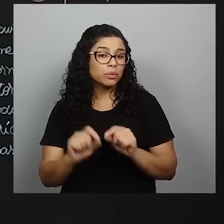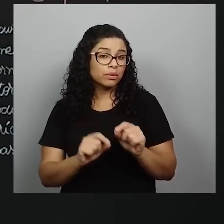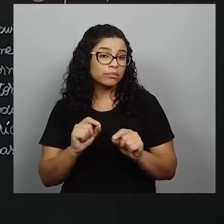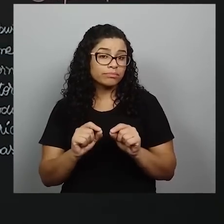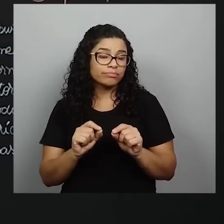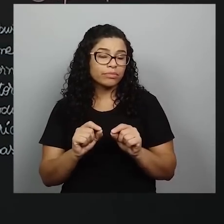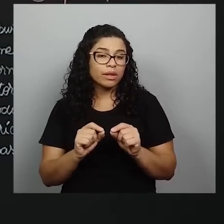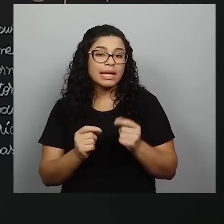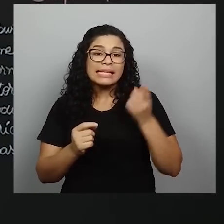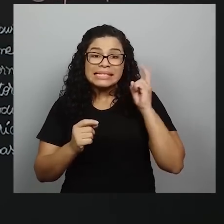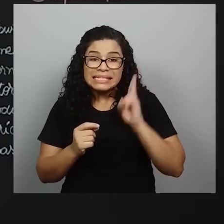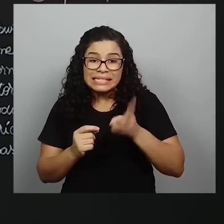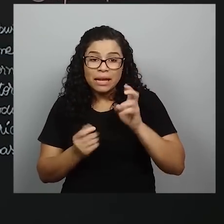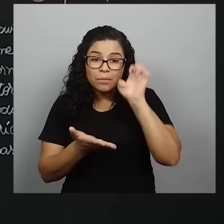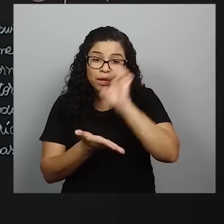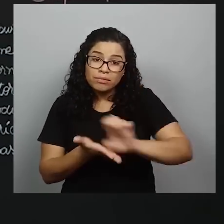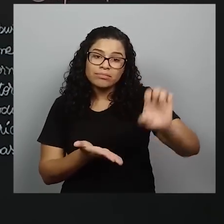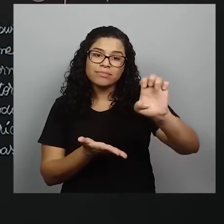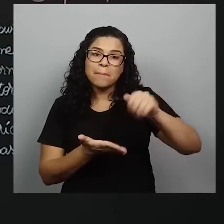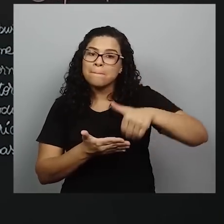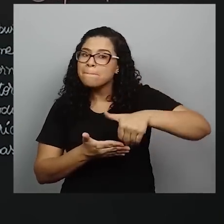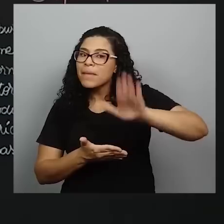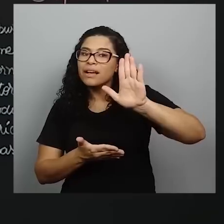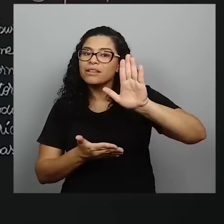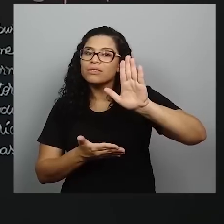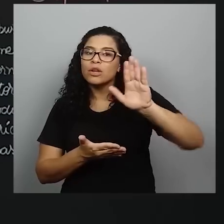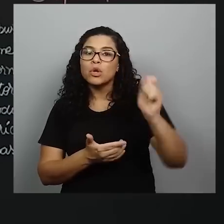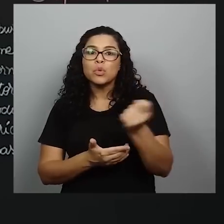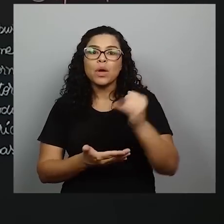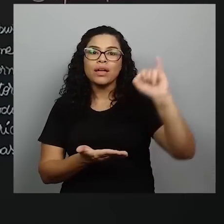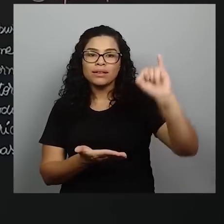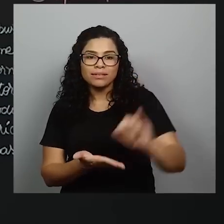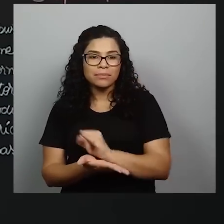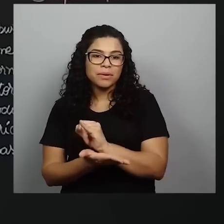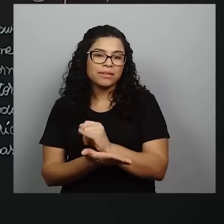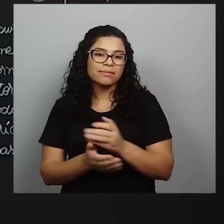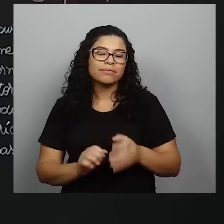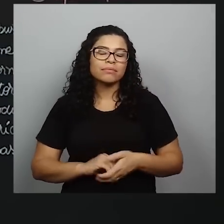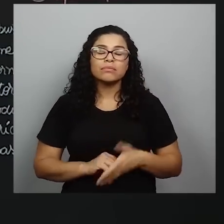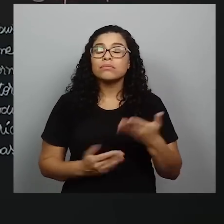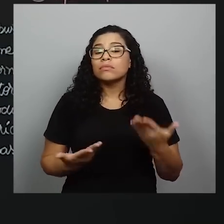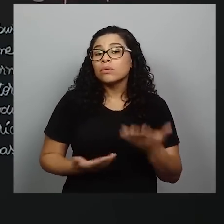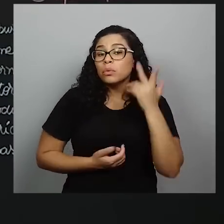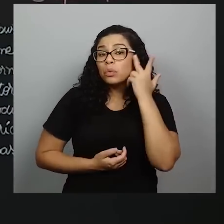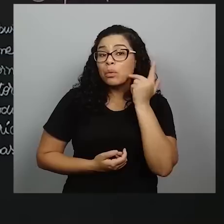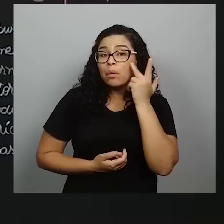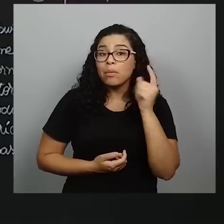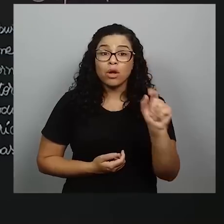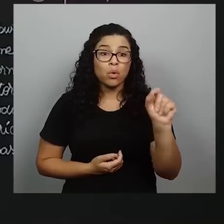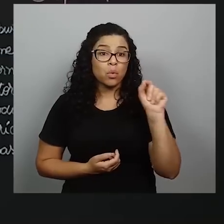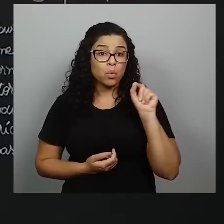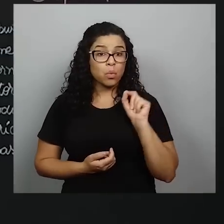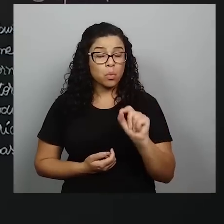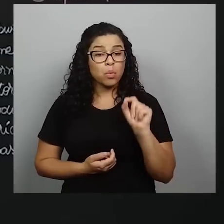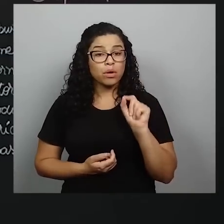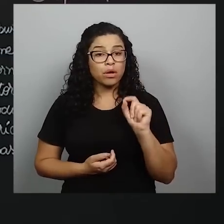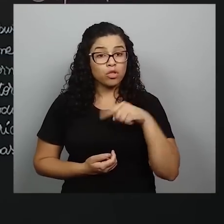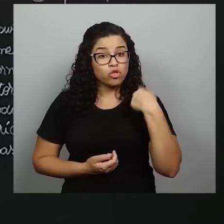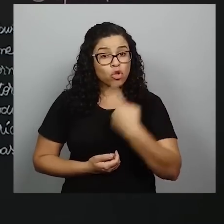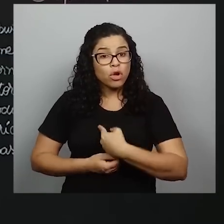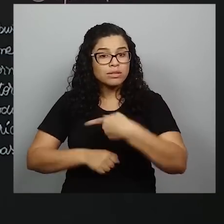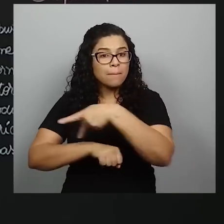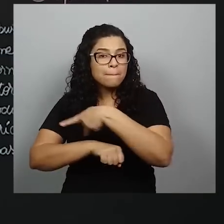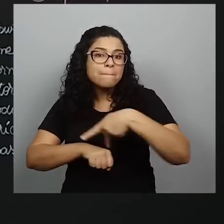preciso exportar sempre mais do que importar. Normalmente, a ideia é de que nós somos um